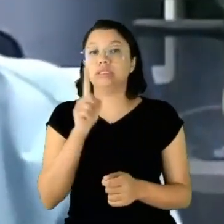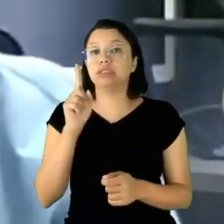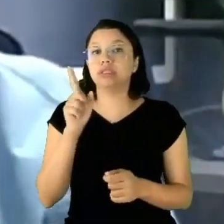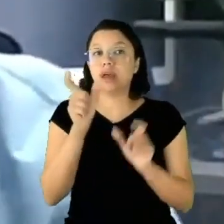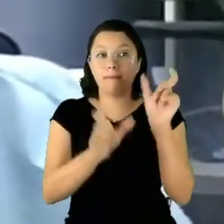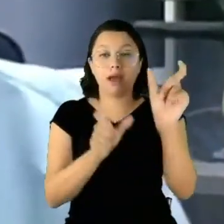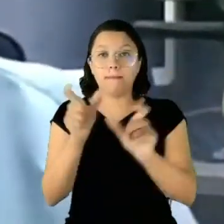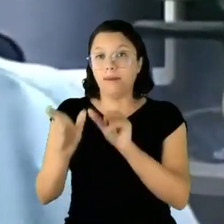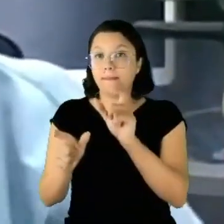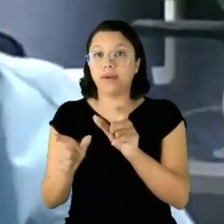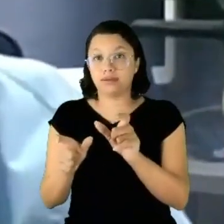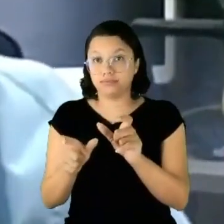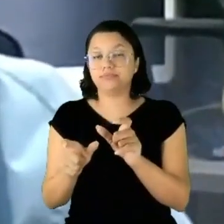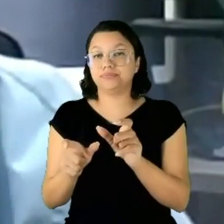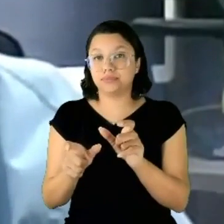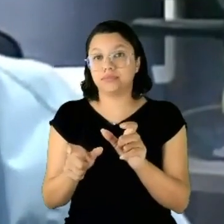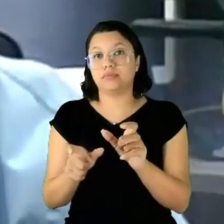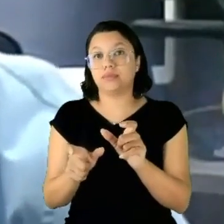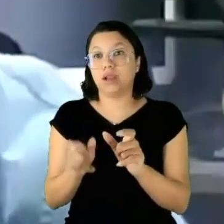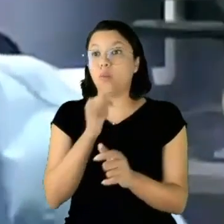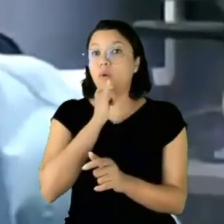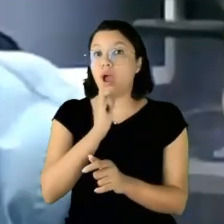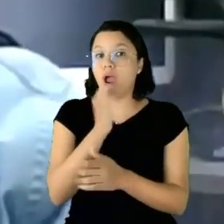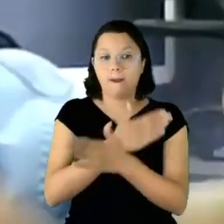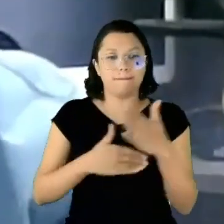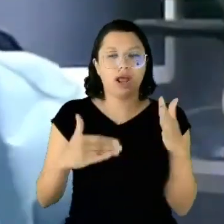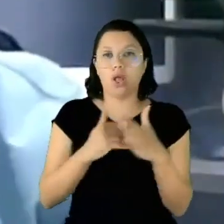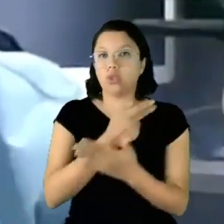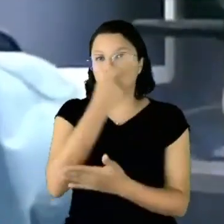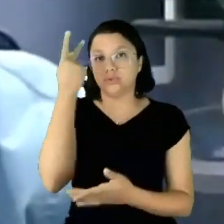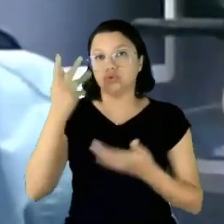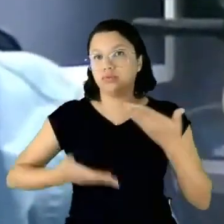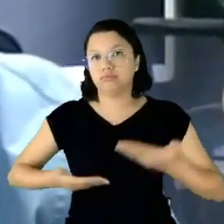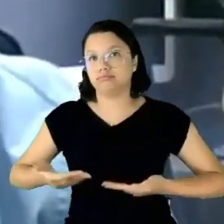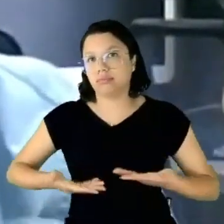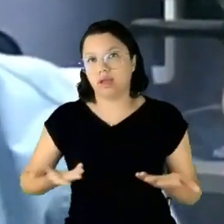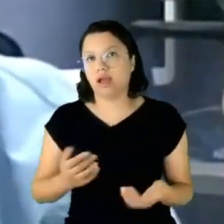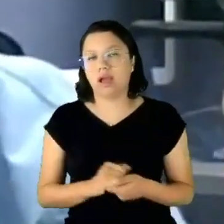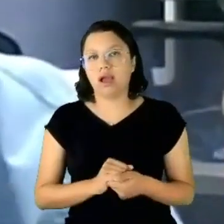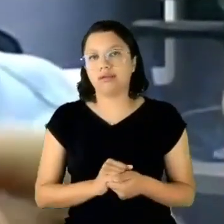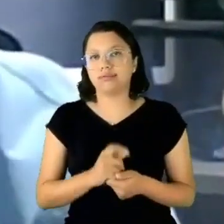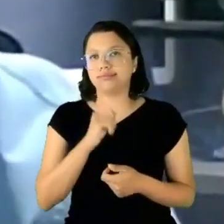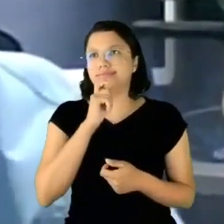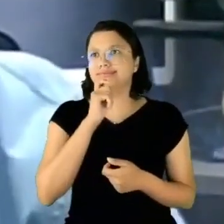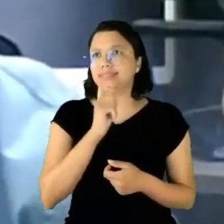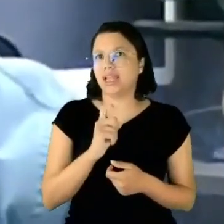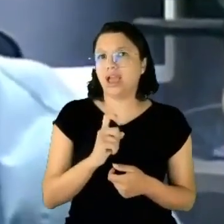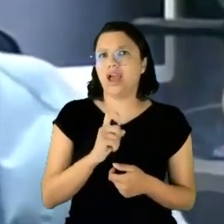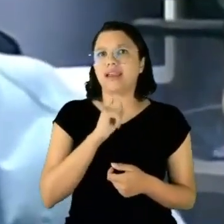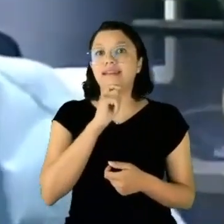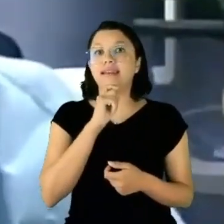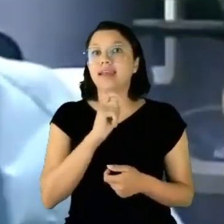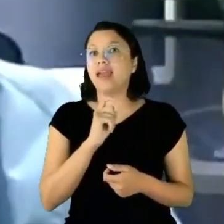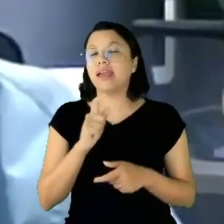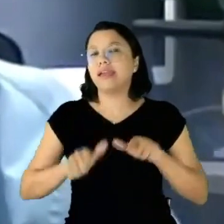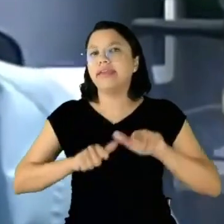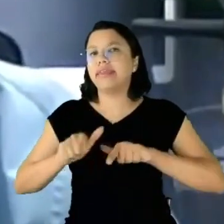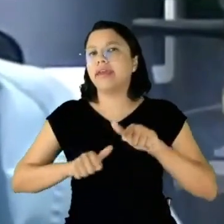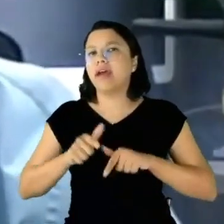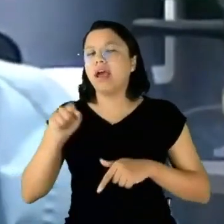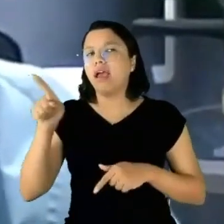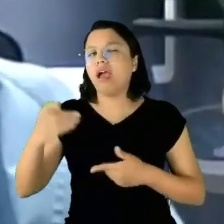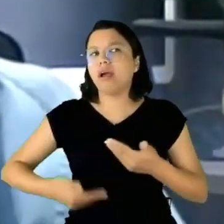magistrado é o espelho da vara. Ninguém vai atropelar, nenhum servidor vai atropelar a forma de